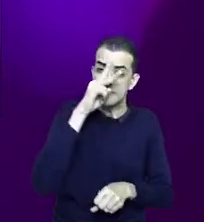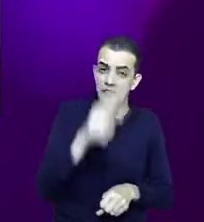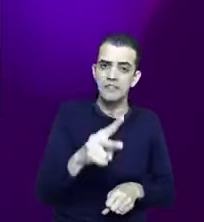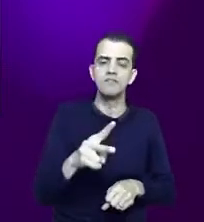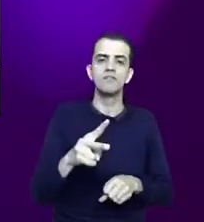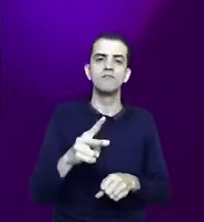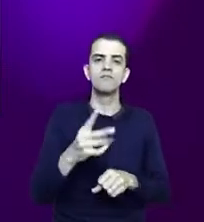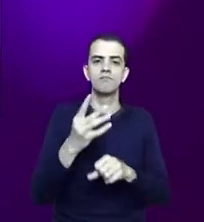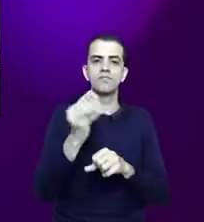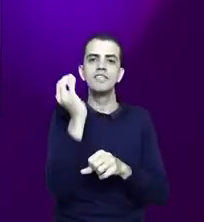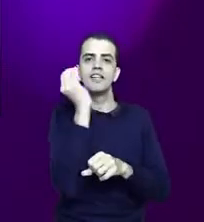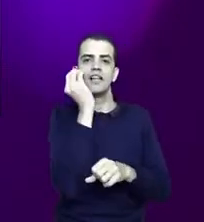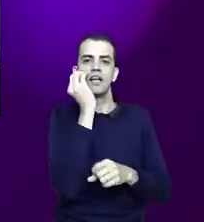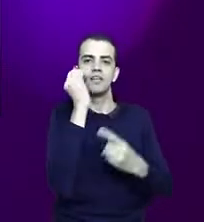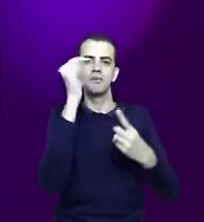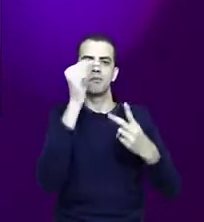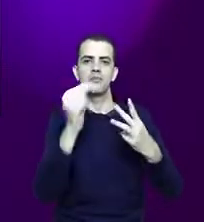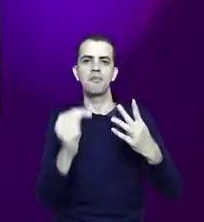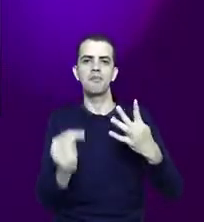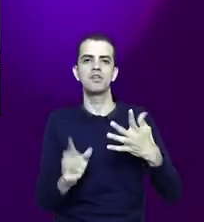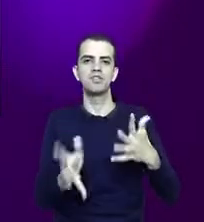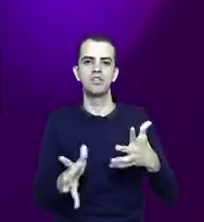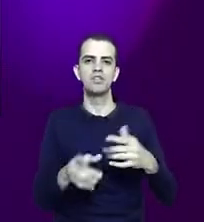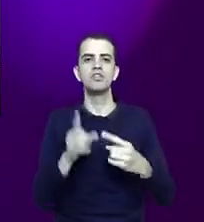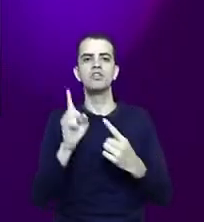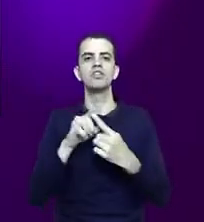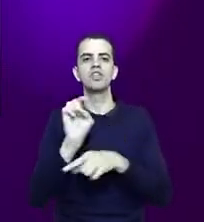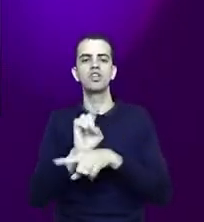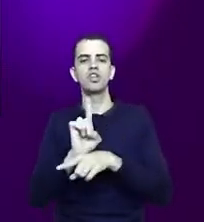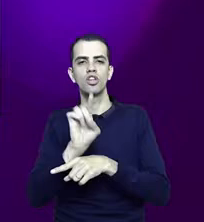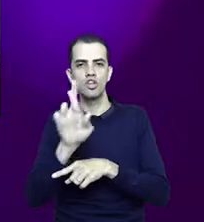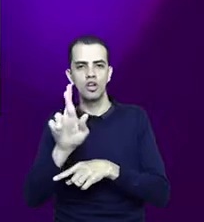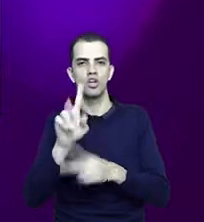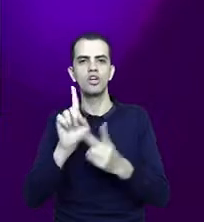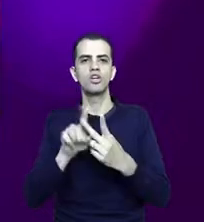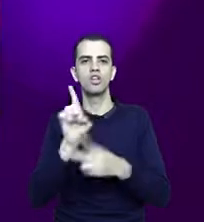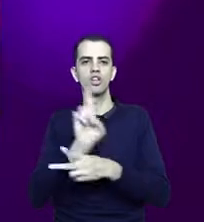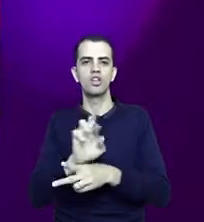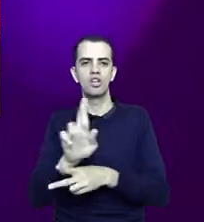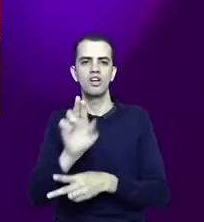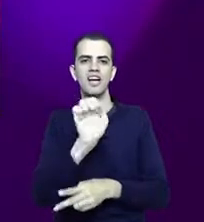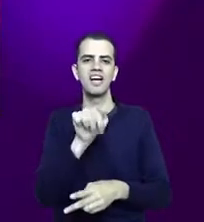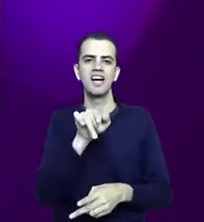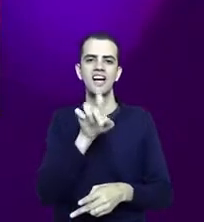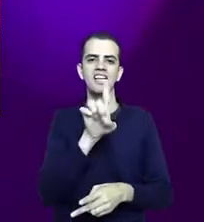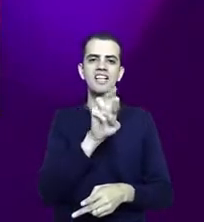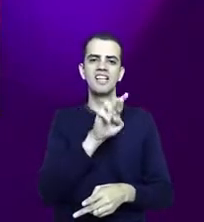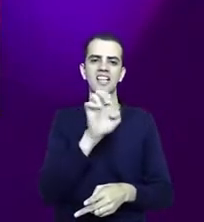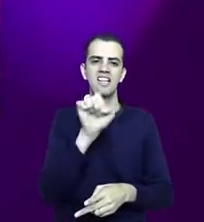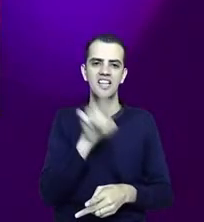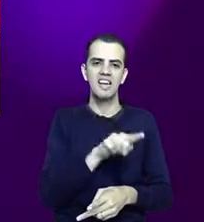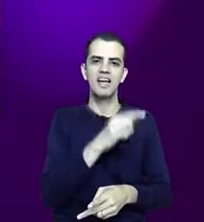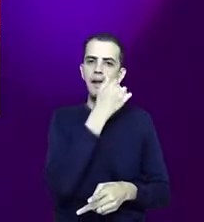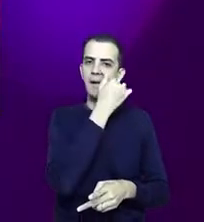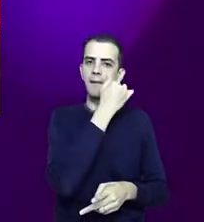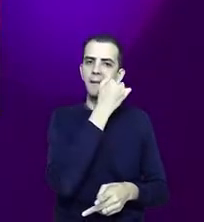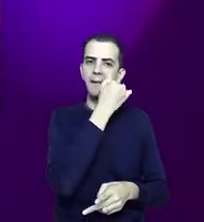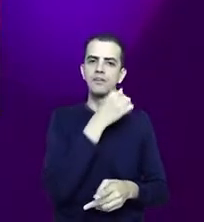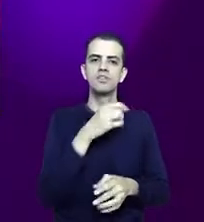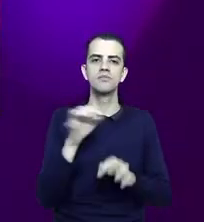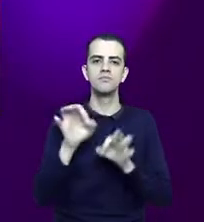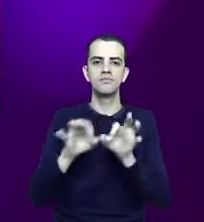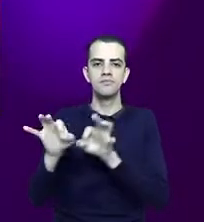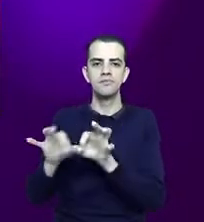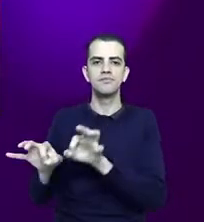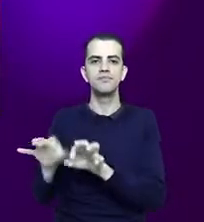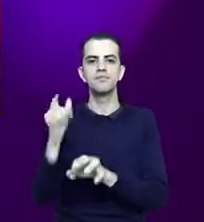operado pelo Dr. André Ferrari, André Matias, do Hospital das Clínicas, também num hospital privado, acredito que foi no Rio de